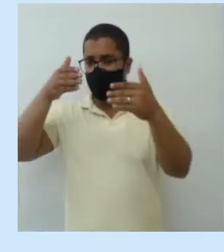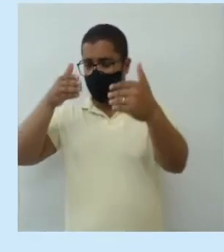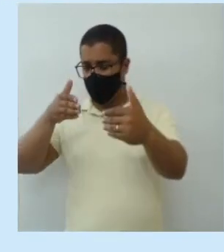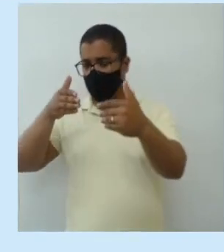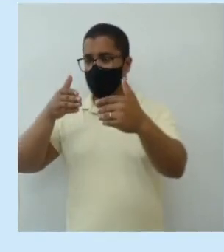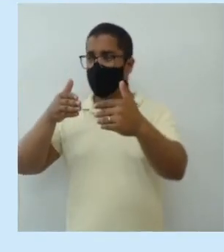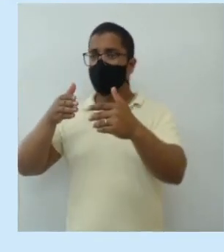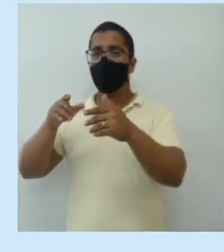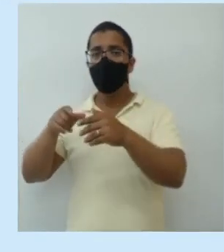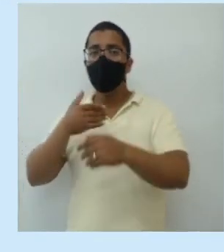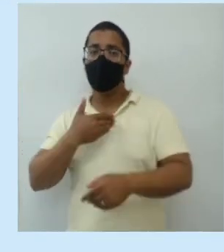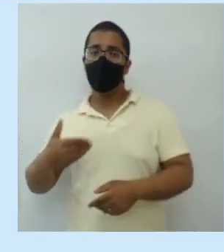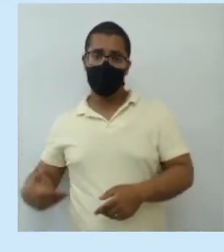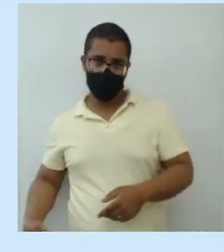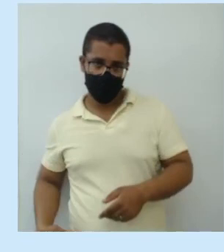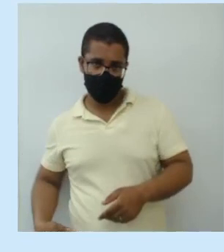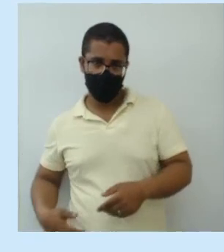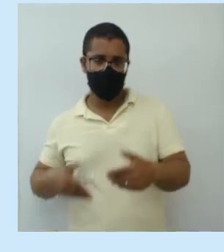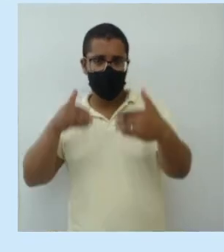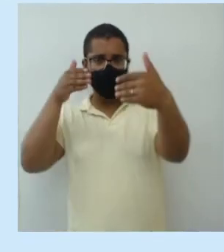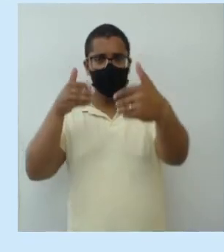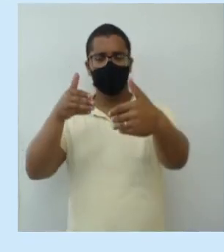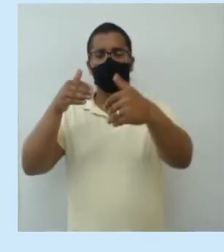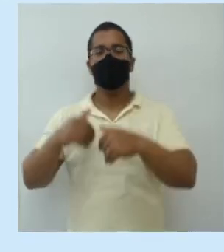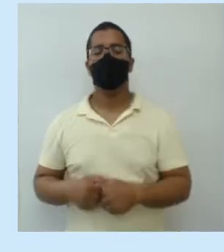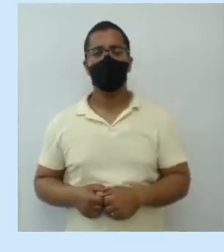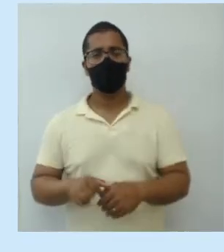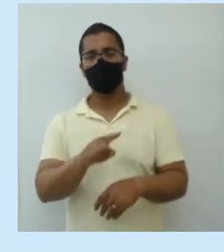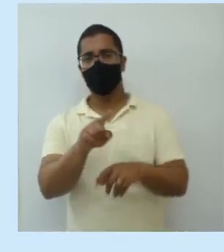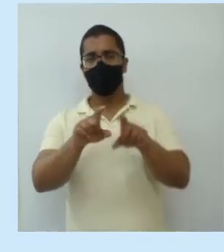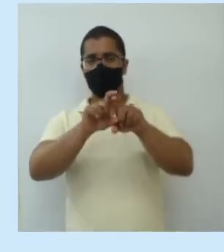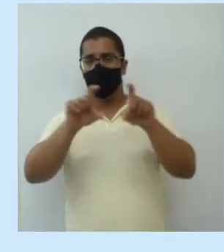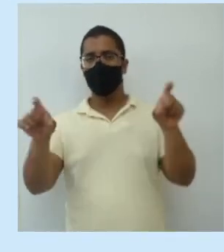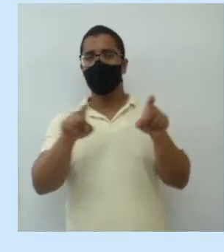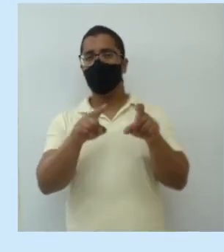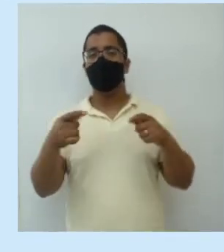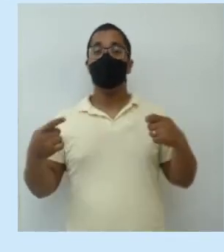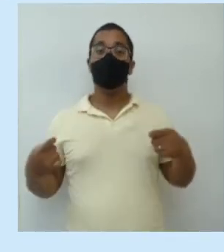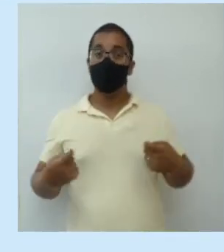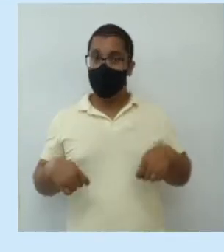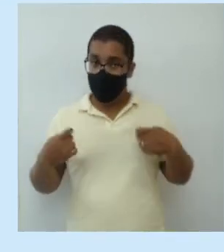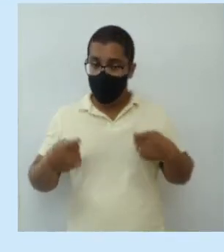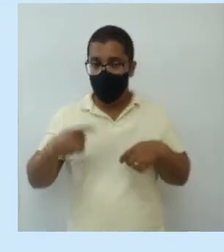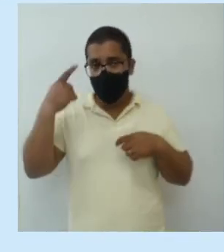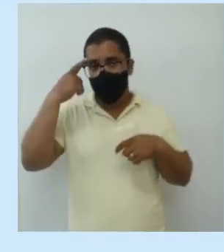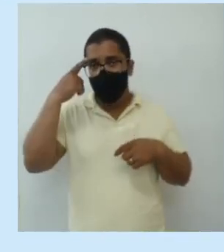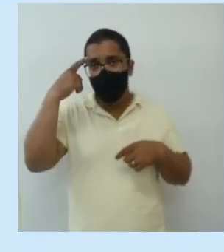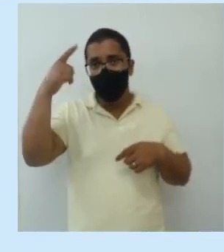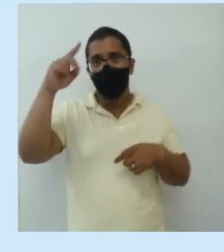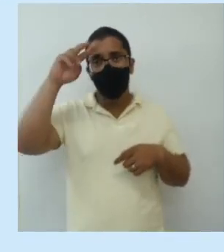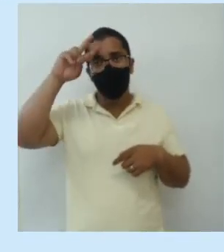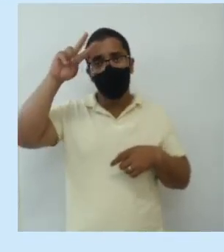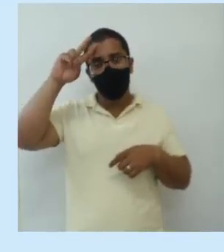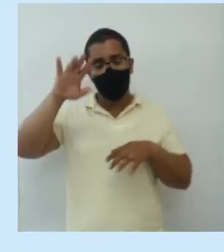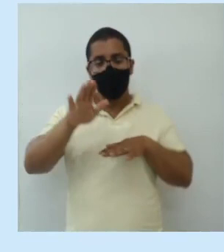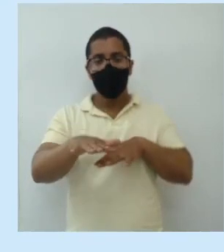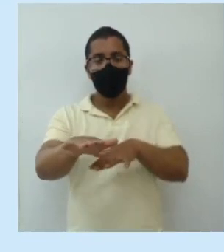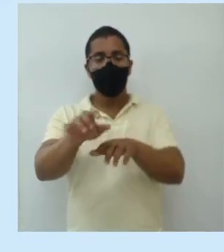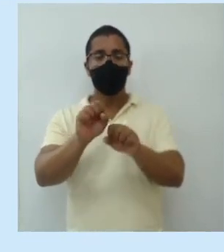certo? Então, esse é o enunciado, e aí vocês precisam, né, relembrar o que é um